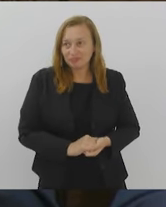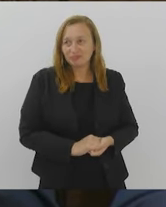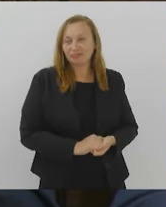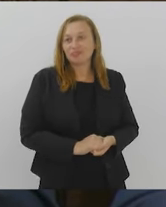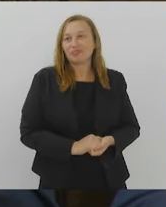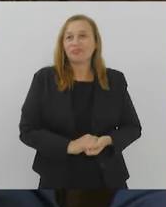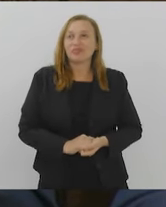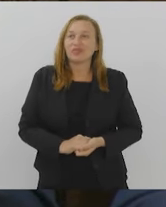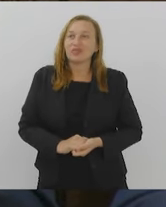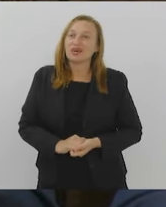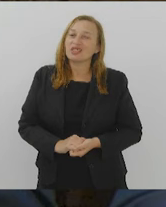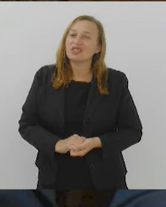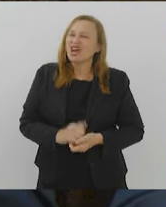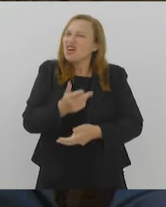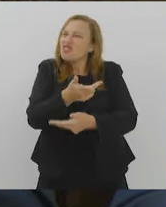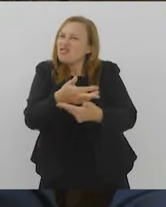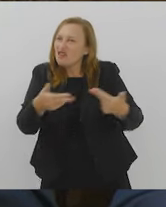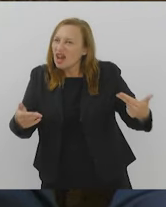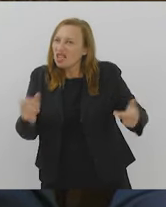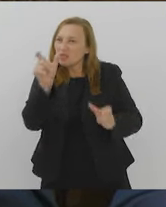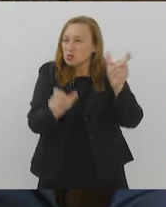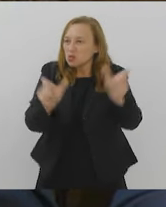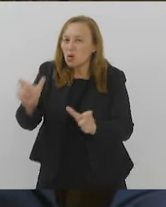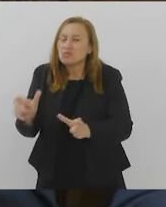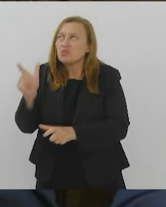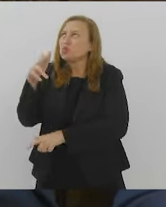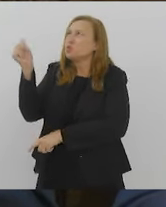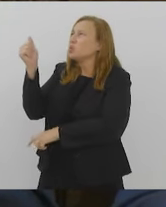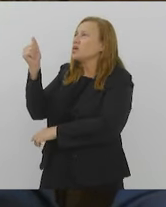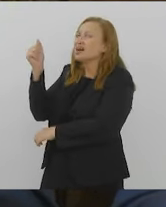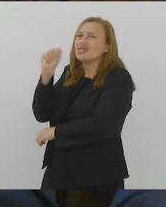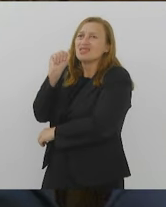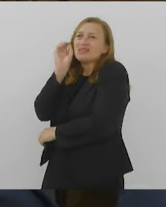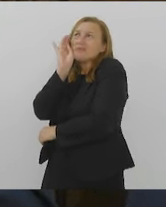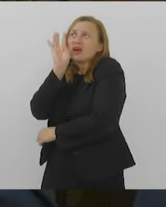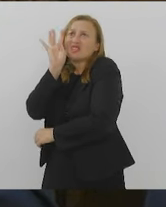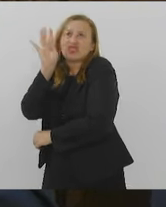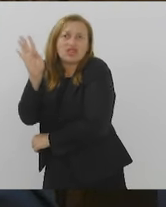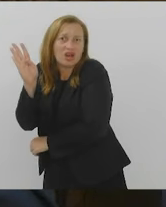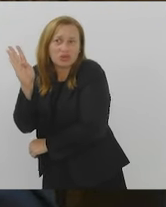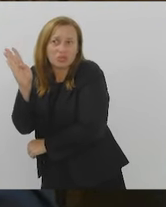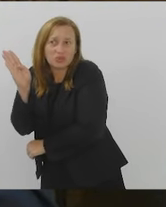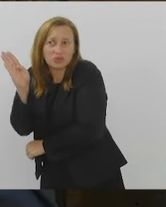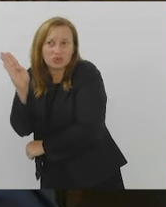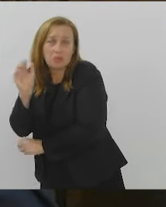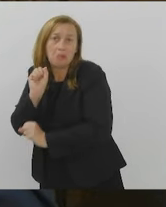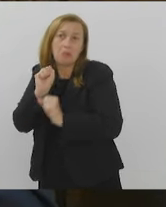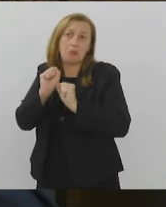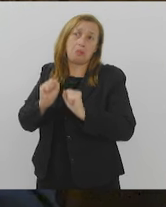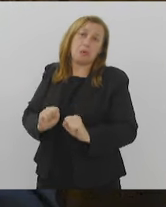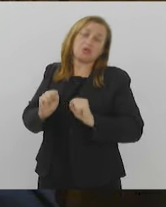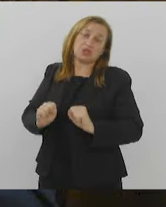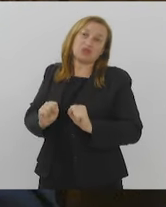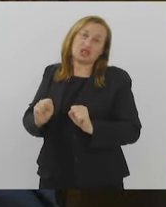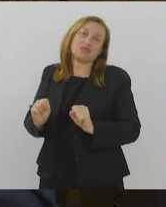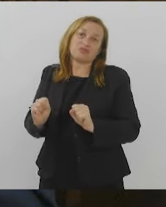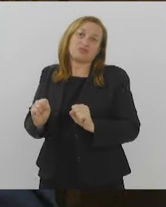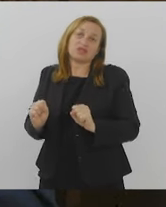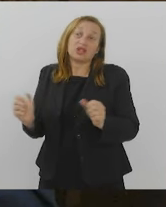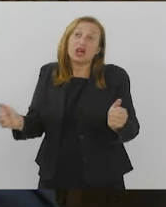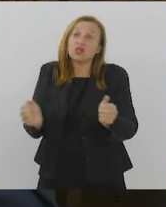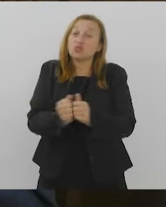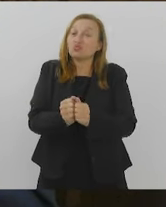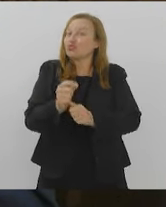Talvez muitos de nós que estamos aqui nunca pensamos que poderíamos participar